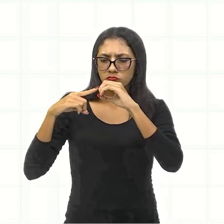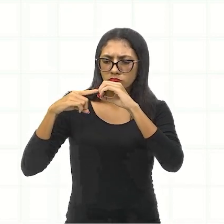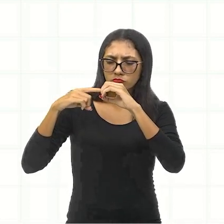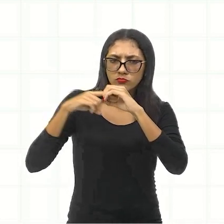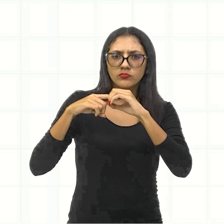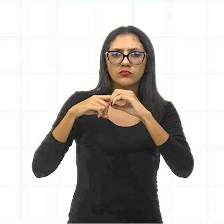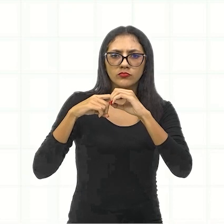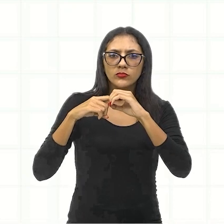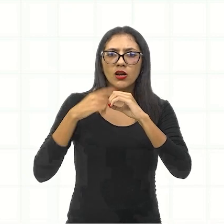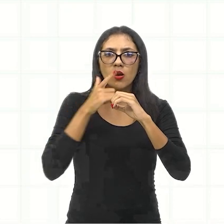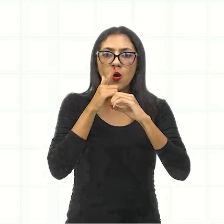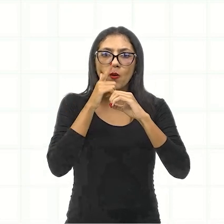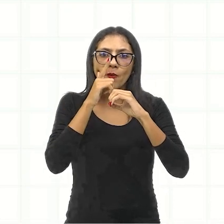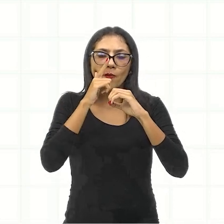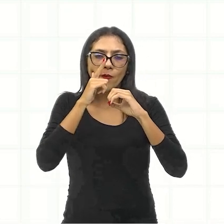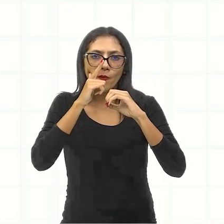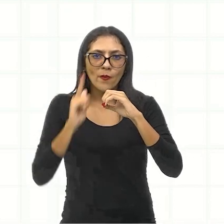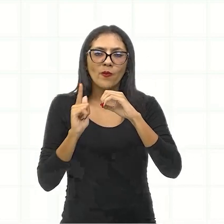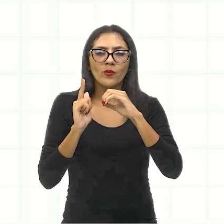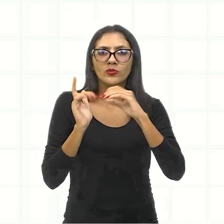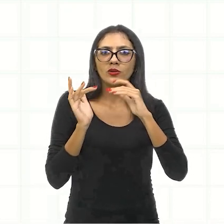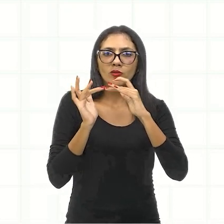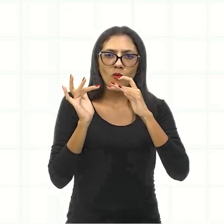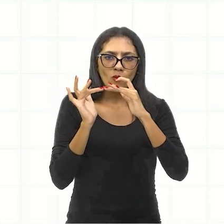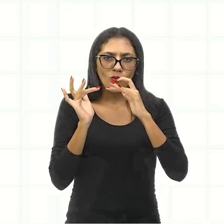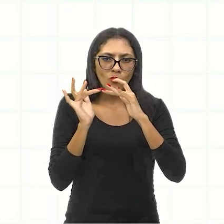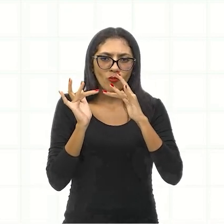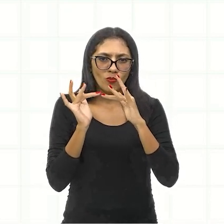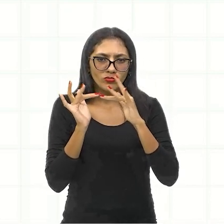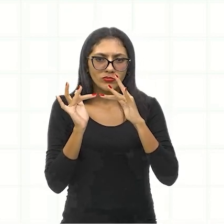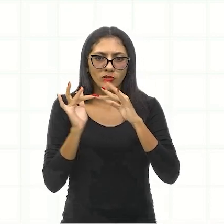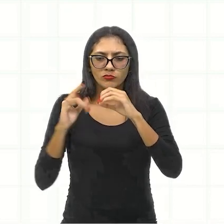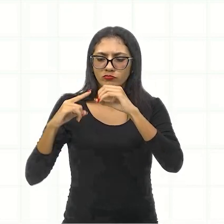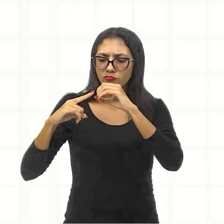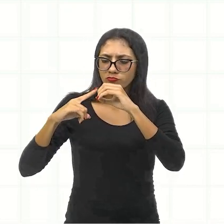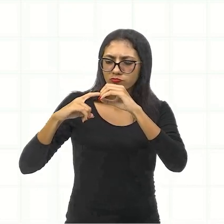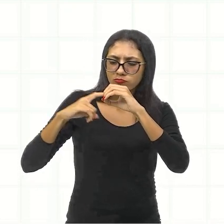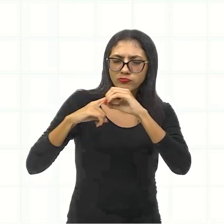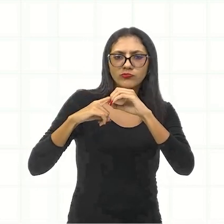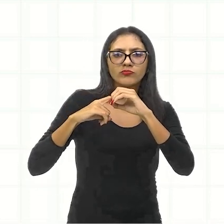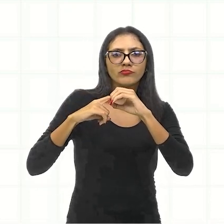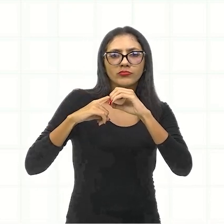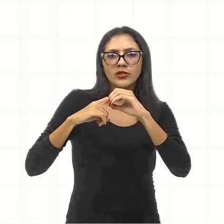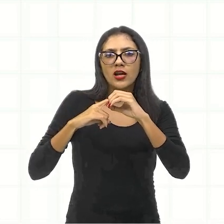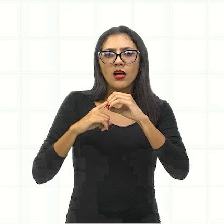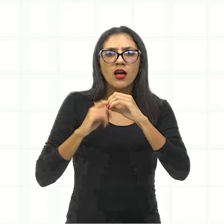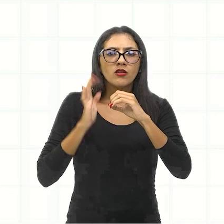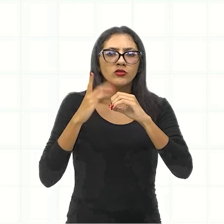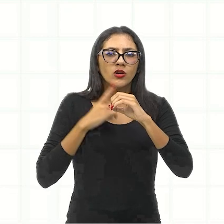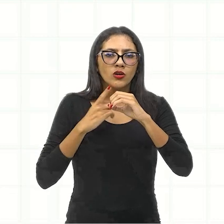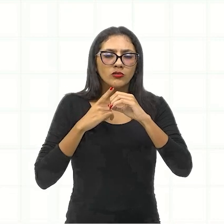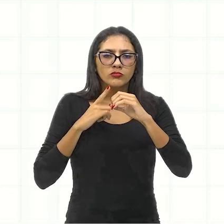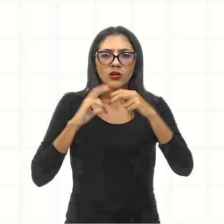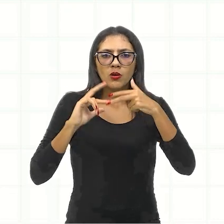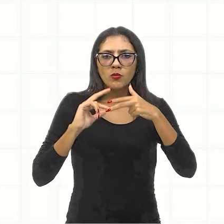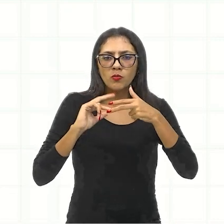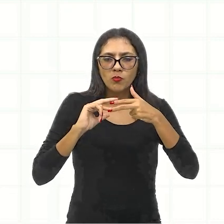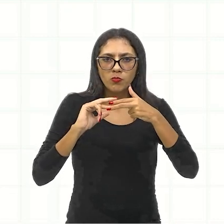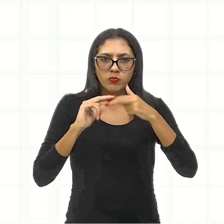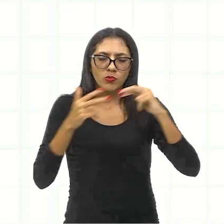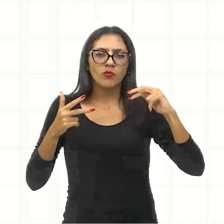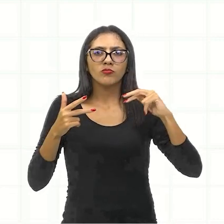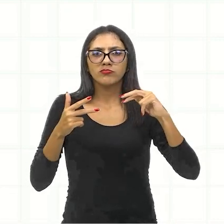quando o espermatozoide consegue perfurar aqui essa membrana, a gente observa, então, justamente o momento